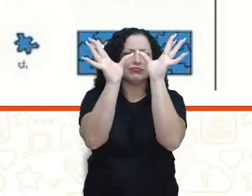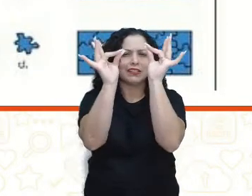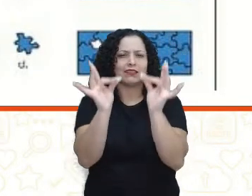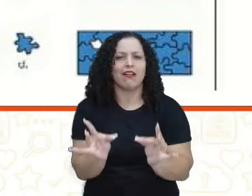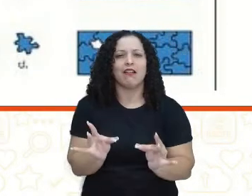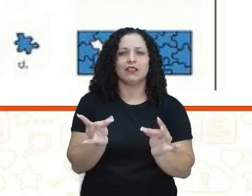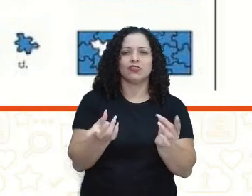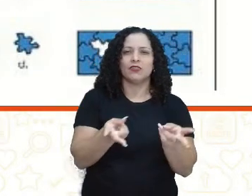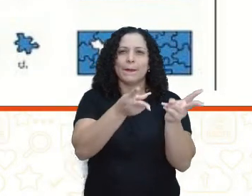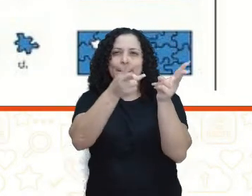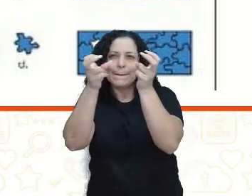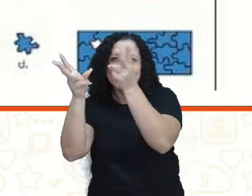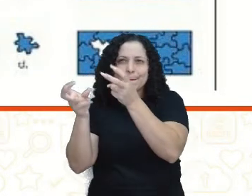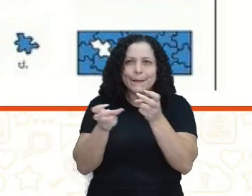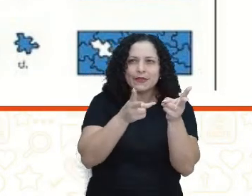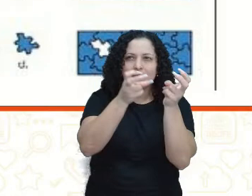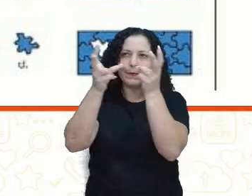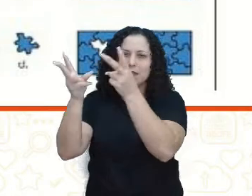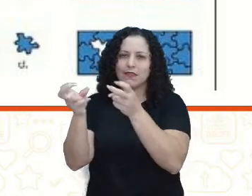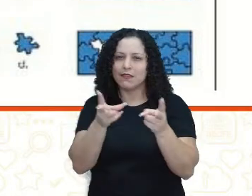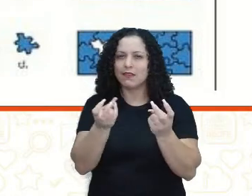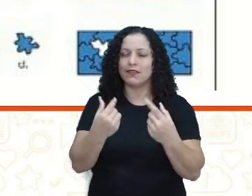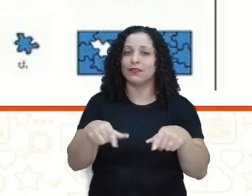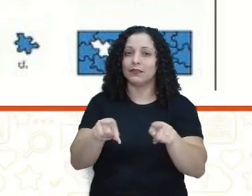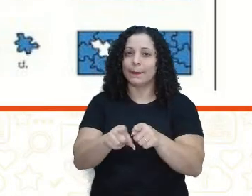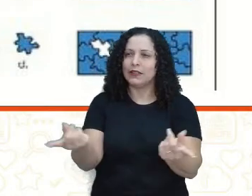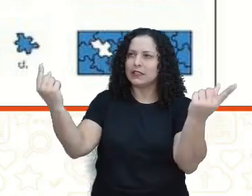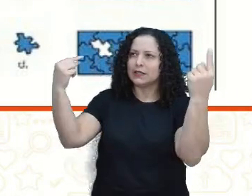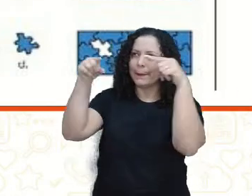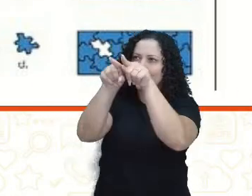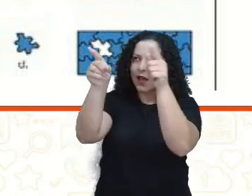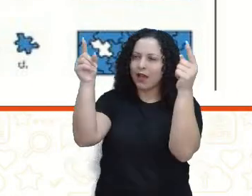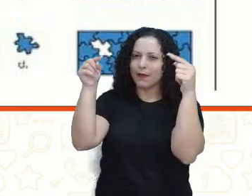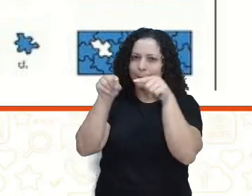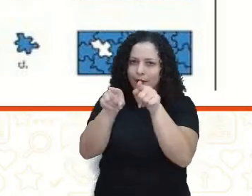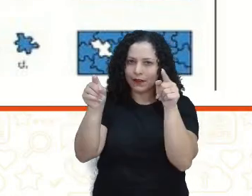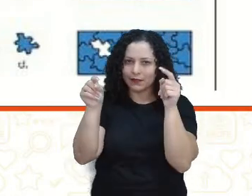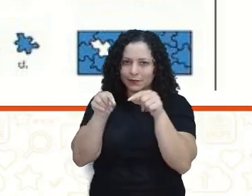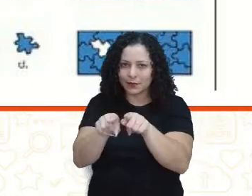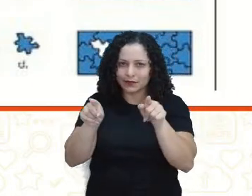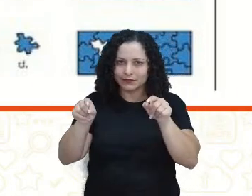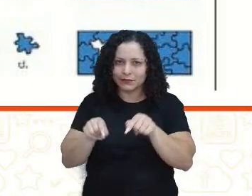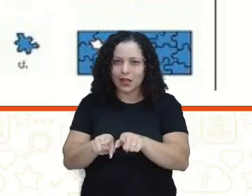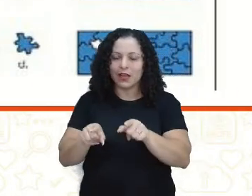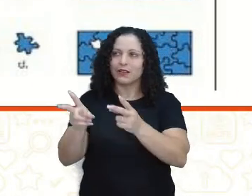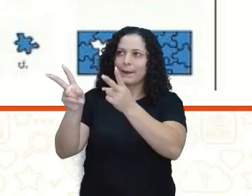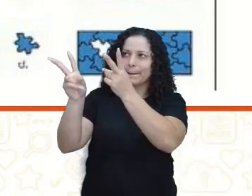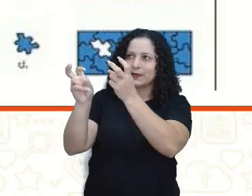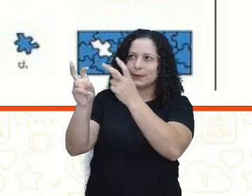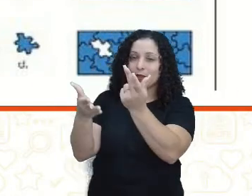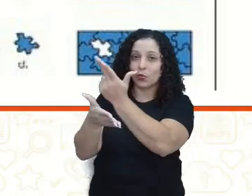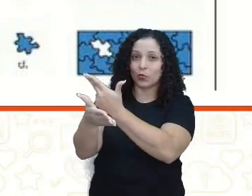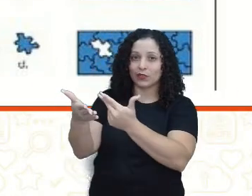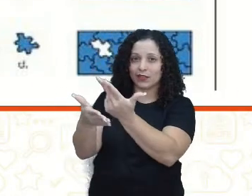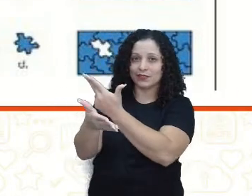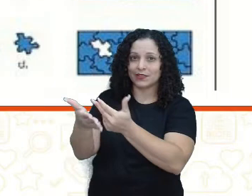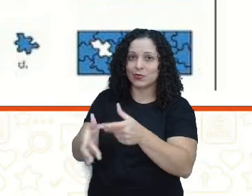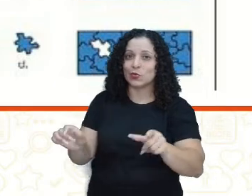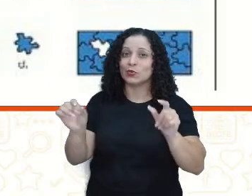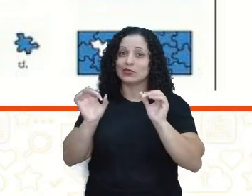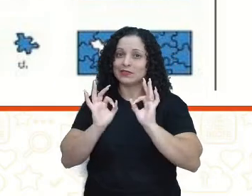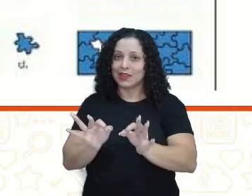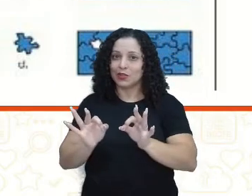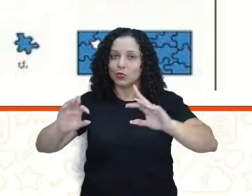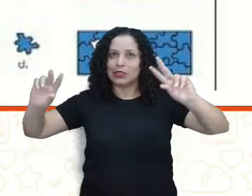identificar, além de identificar, ele vai fazer o pareamento para que ele consiga localizar a figura adequada e fazer o